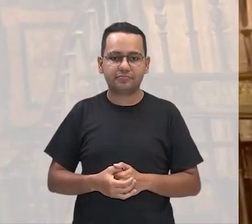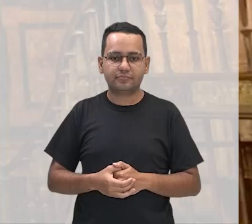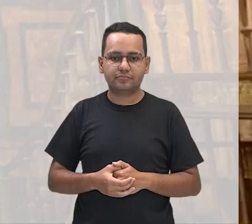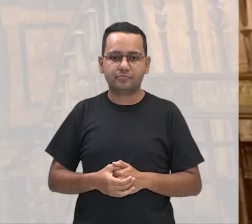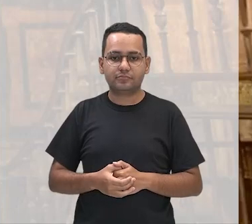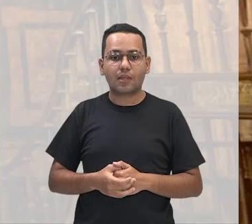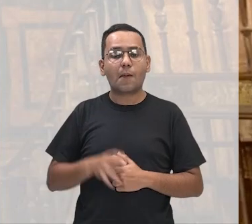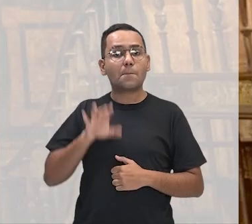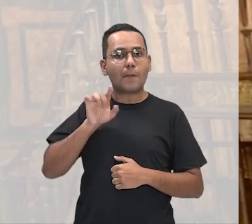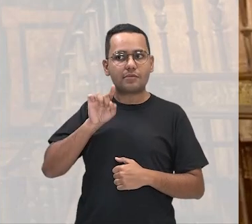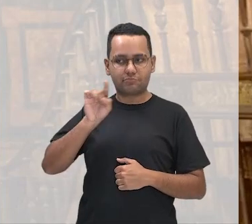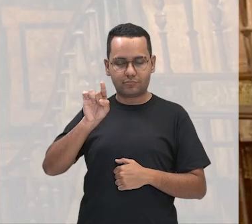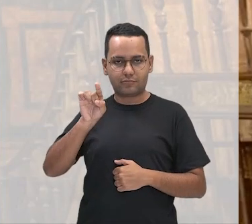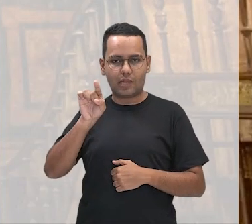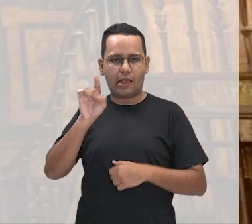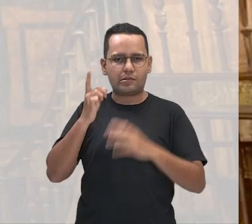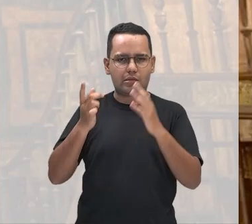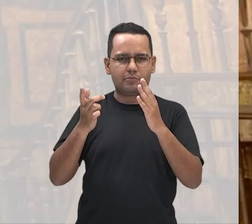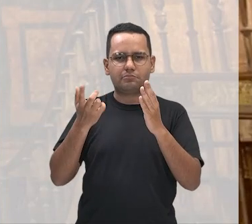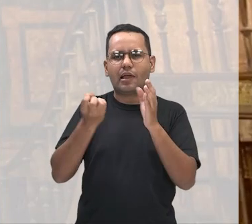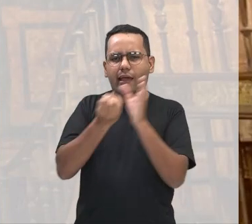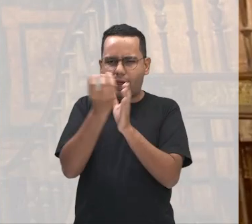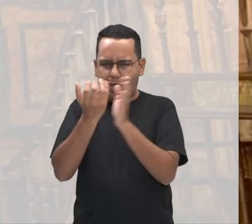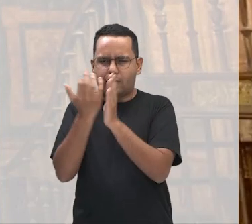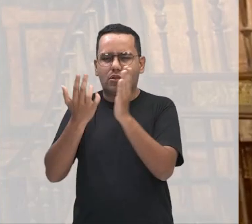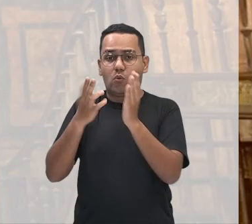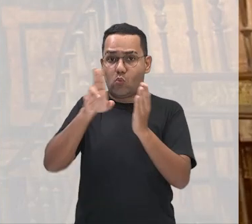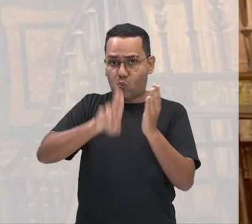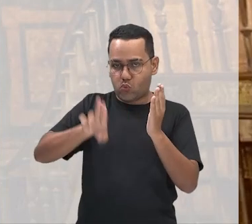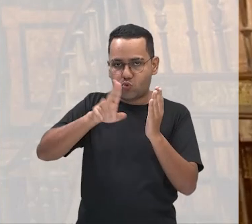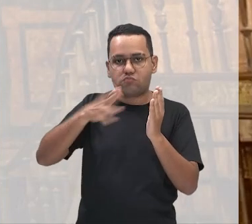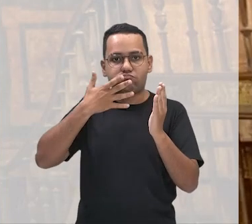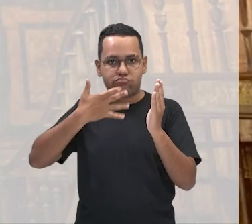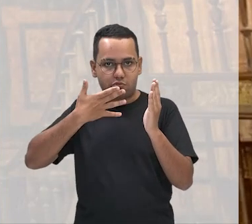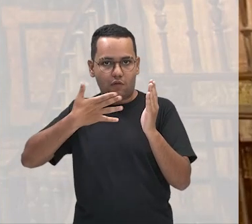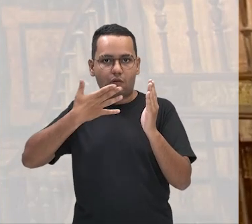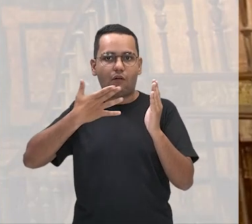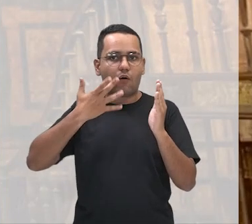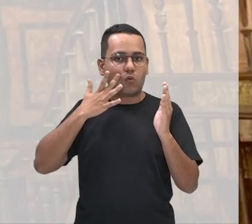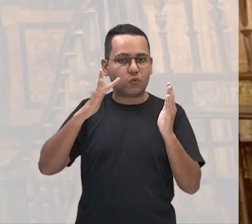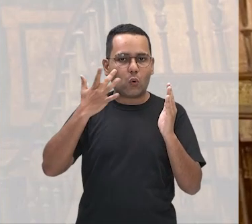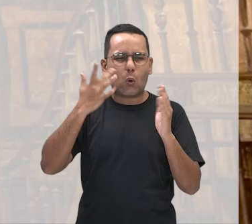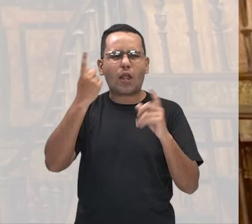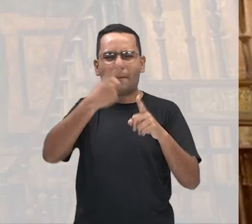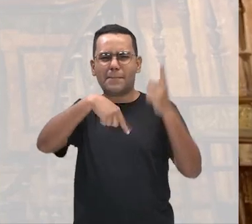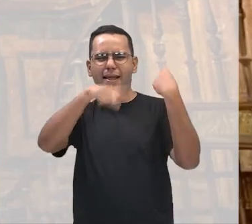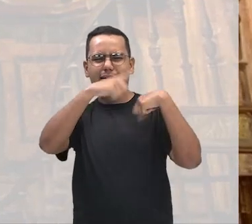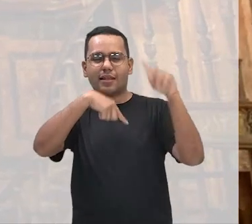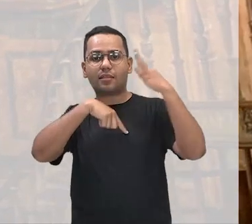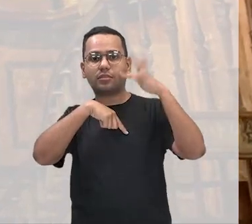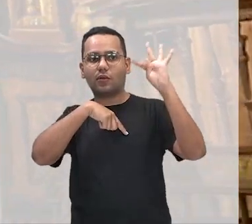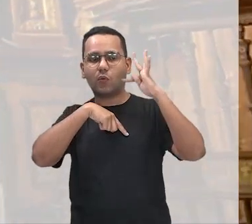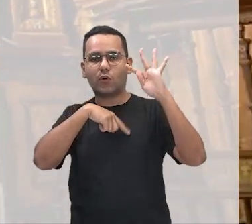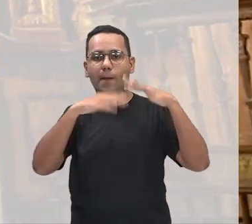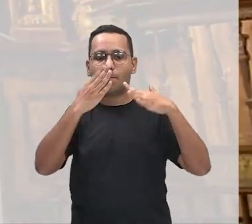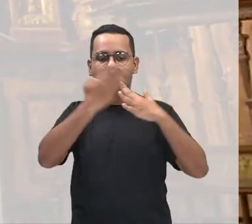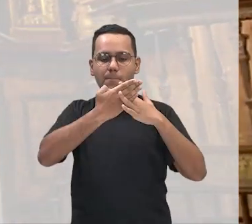referência ao barroco, a utilização do dourado e do excesso de detalhes. Vocês não